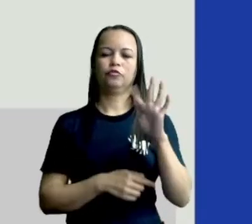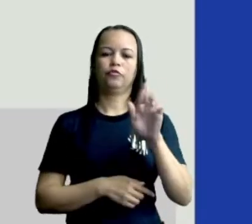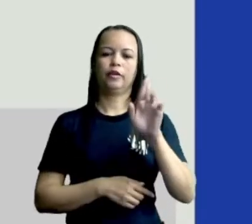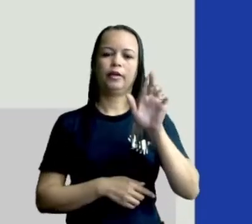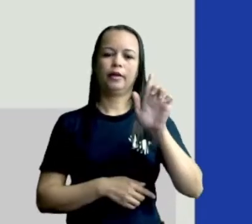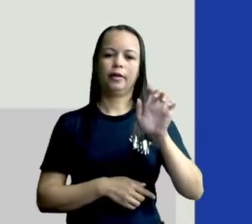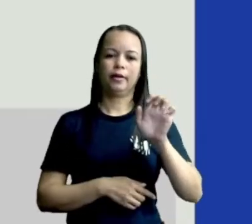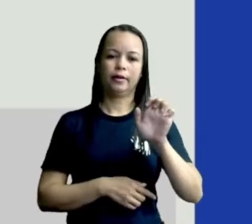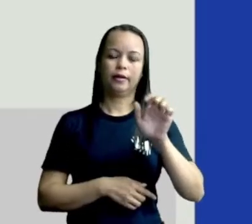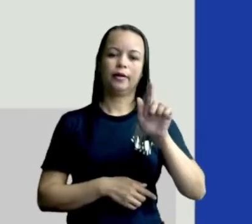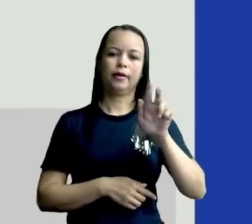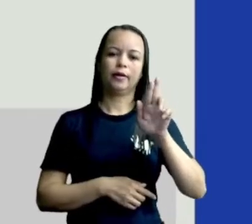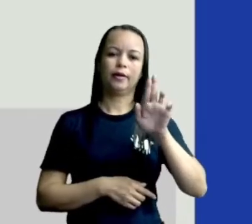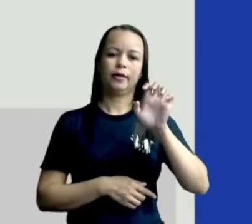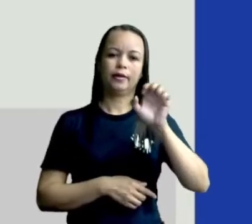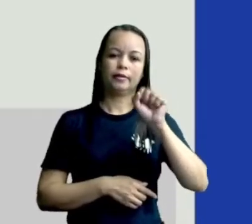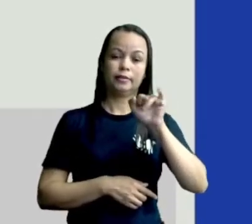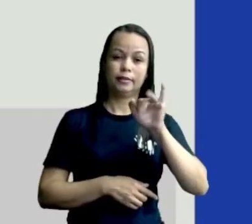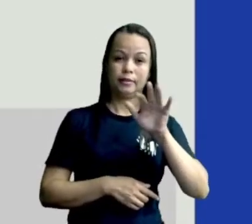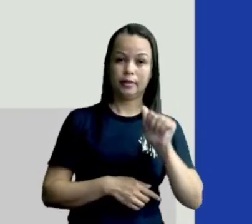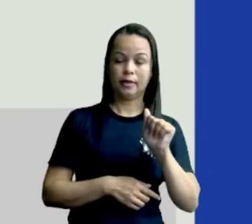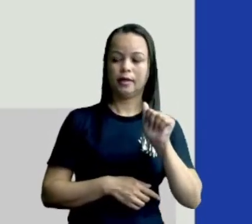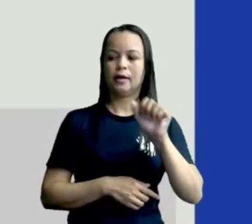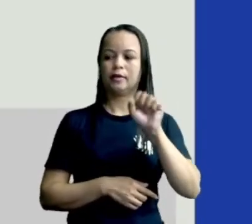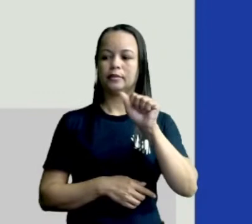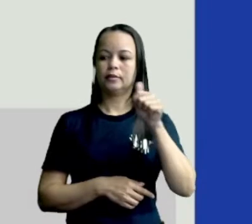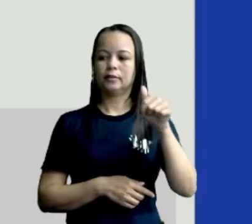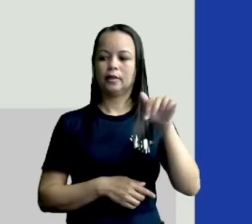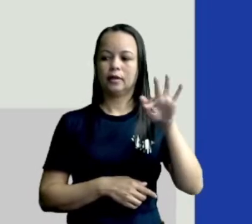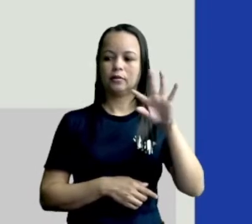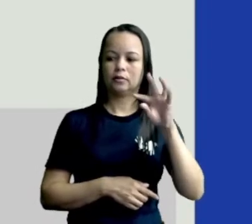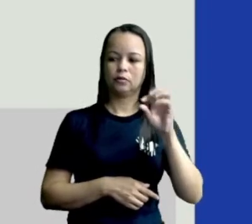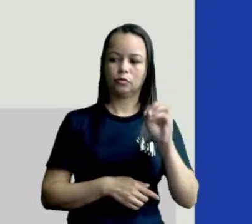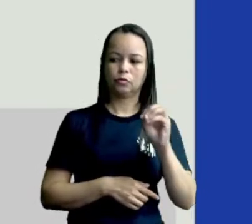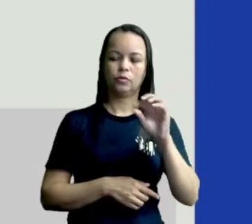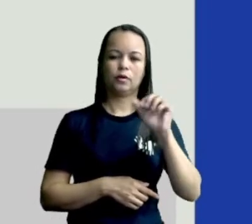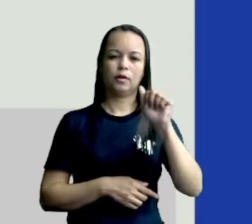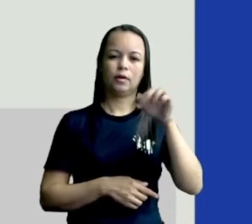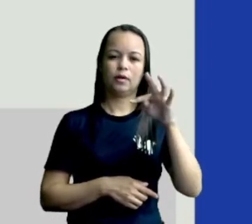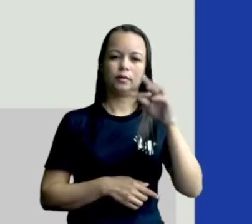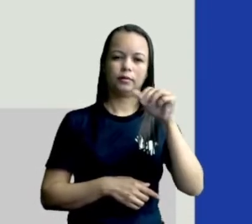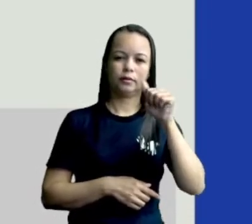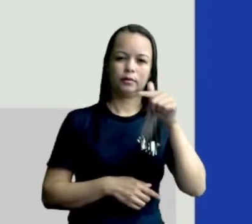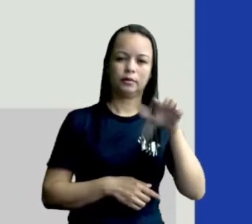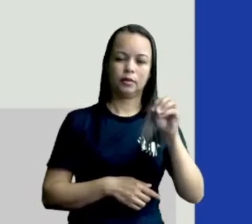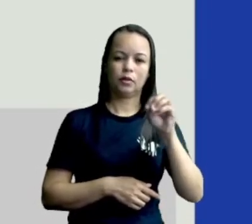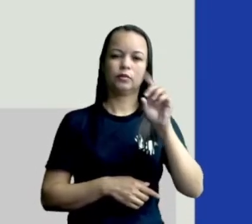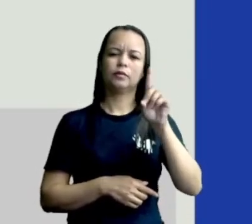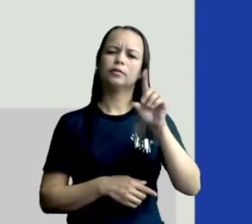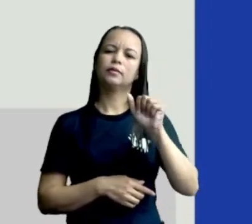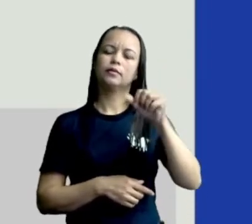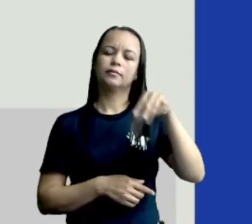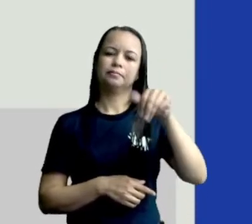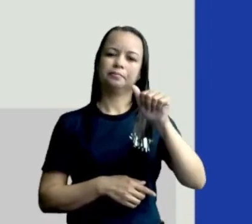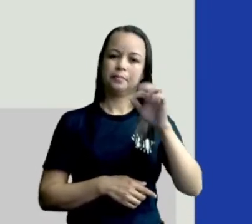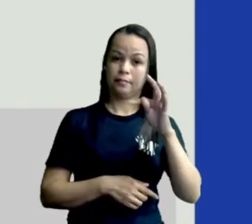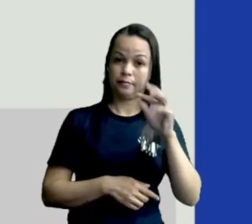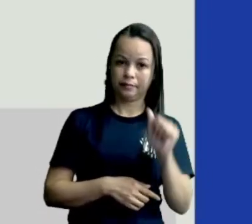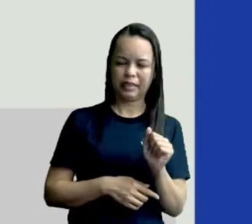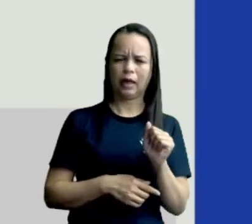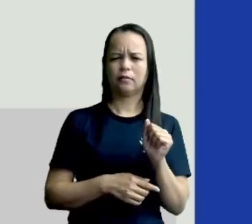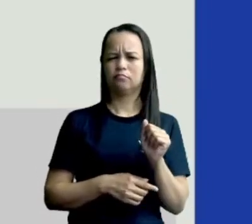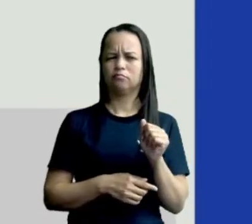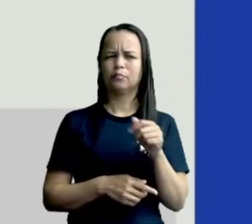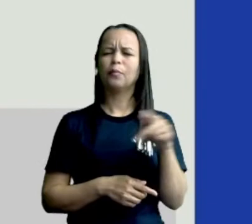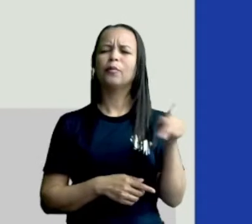freguesia de Santo Antão da Mata. Ô professor, isso aí, povoado, freguesia, o que é isso? É um jeito que